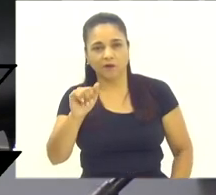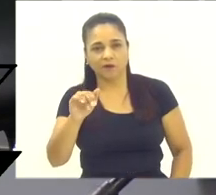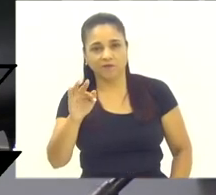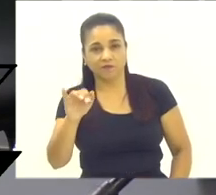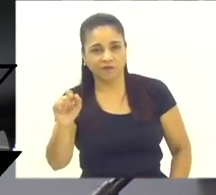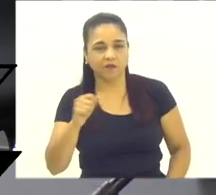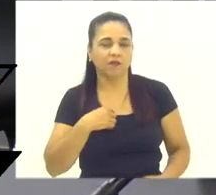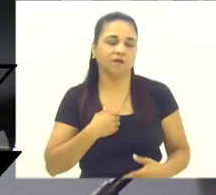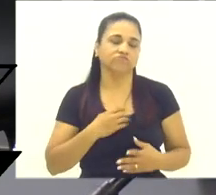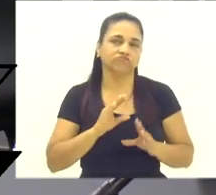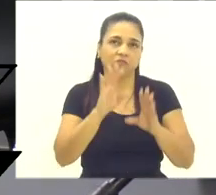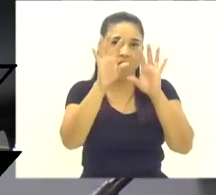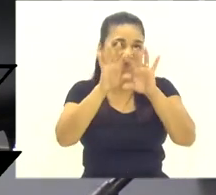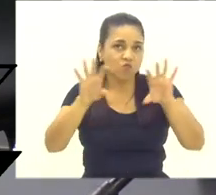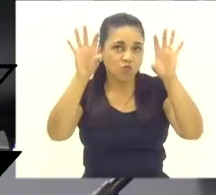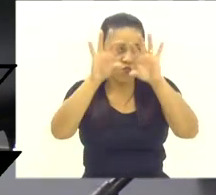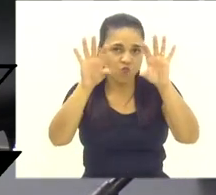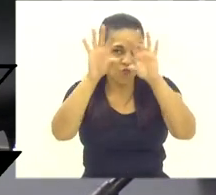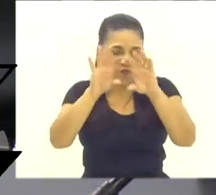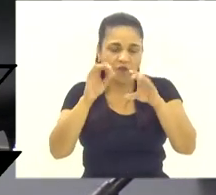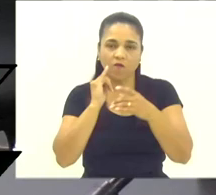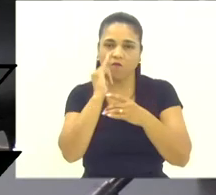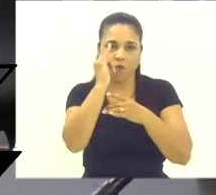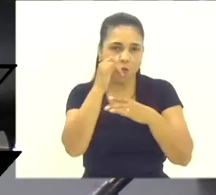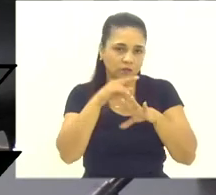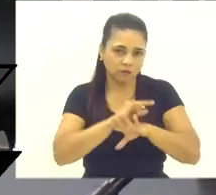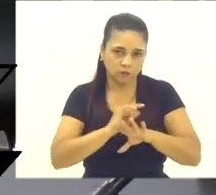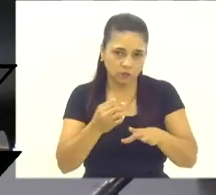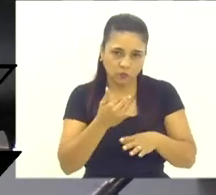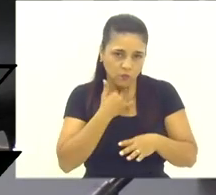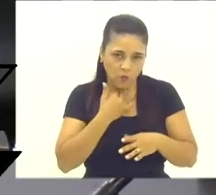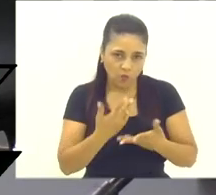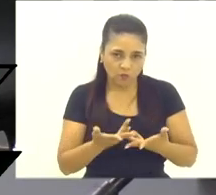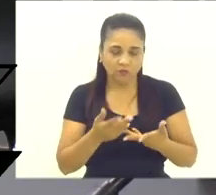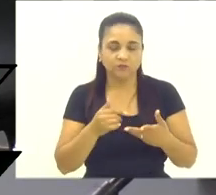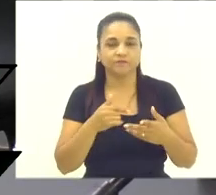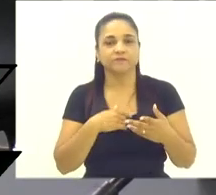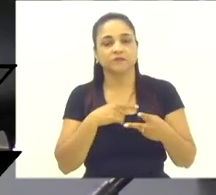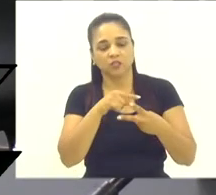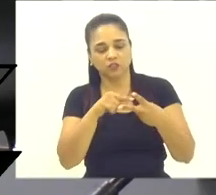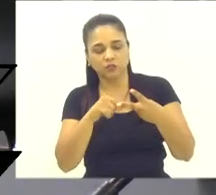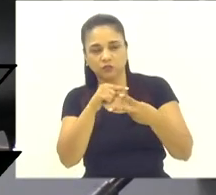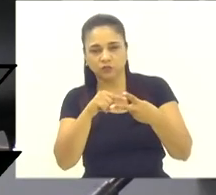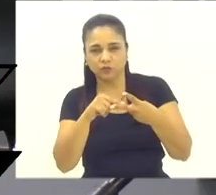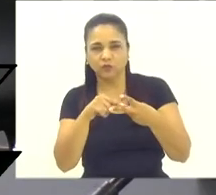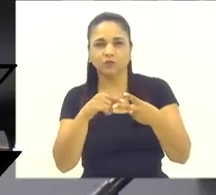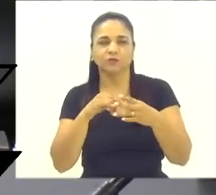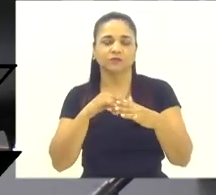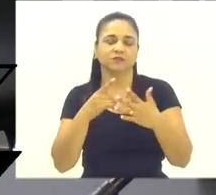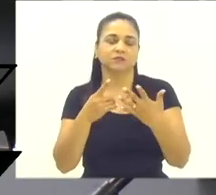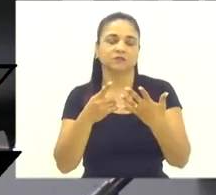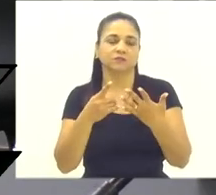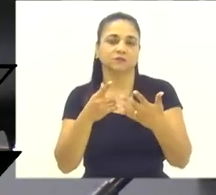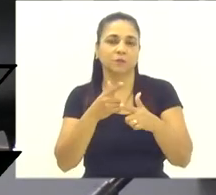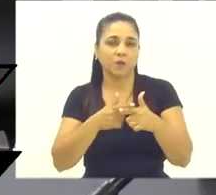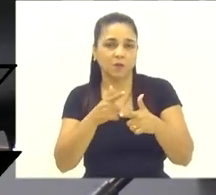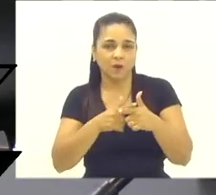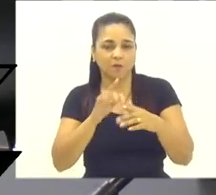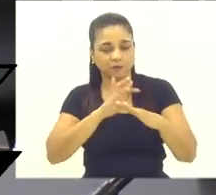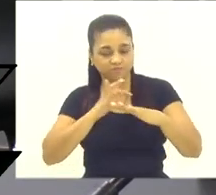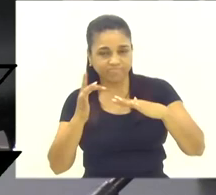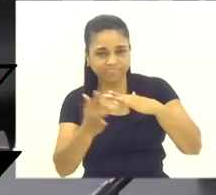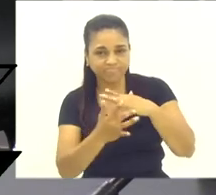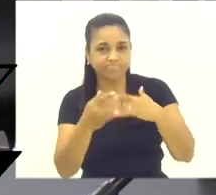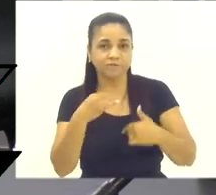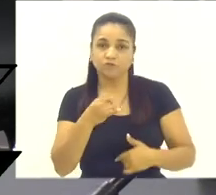enfim até autenticar autenticação de dois fatores nas redes sociais isso tudo são alguns pequenos